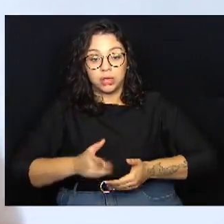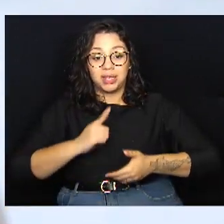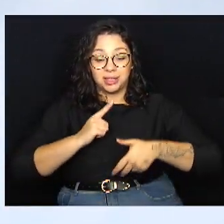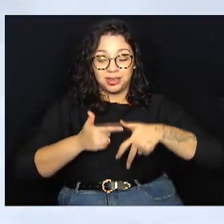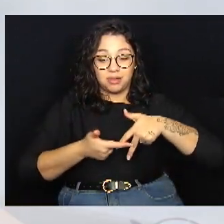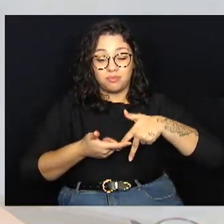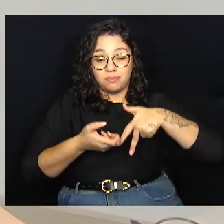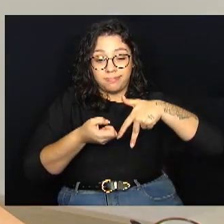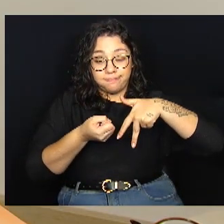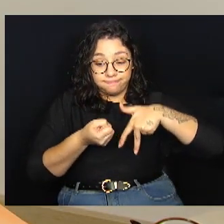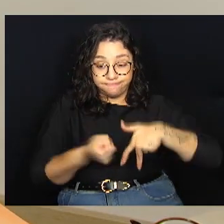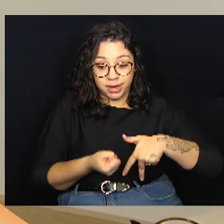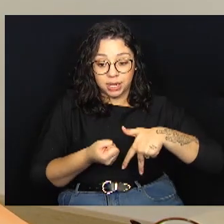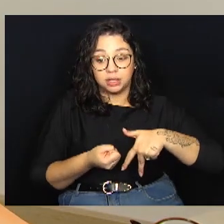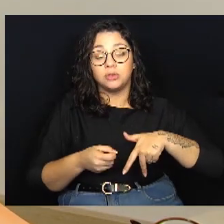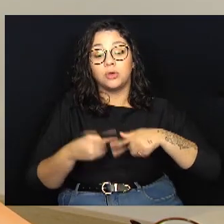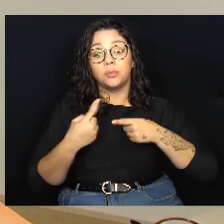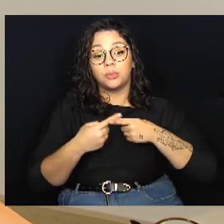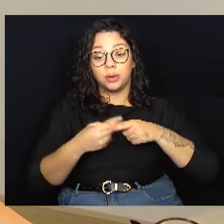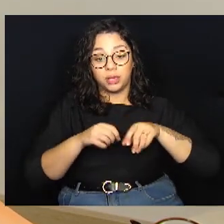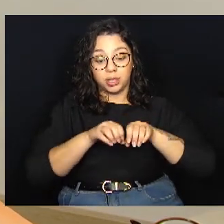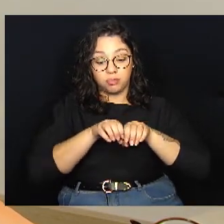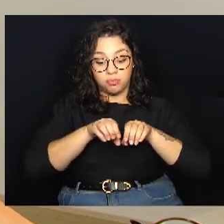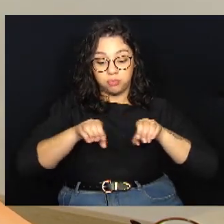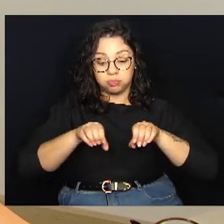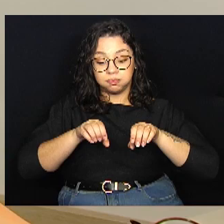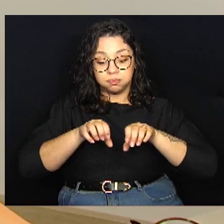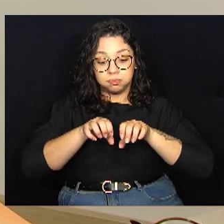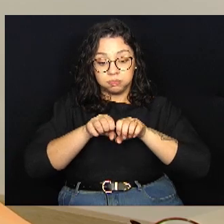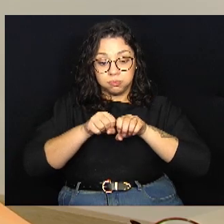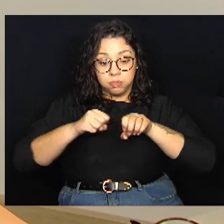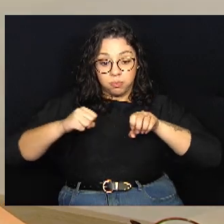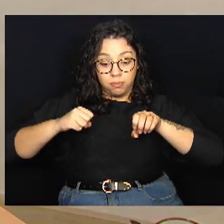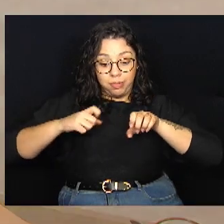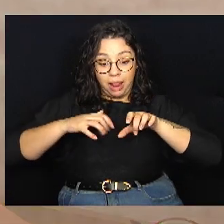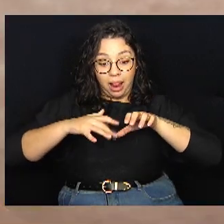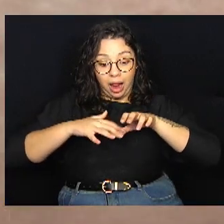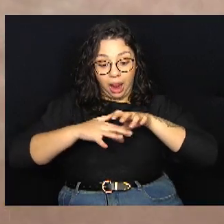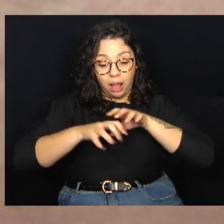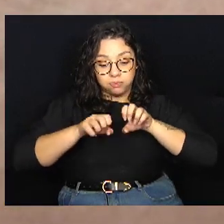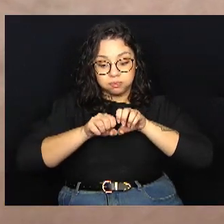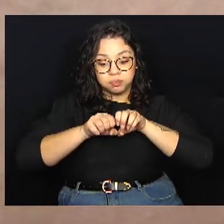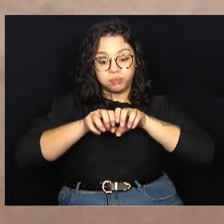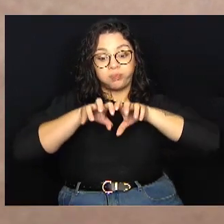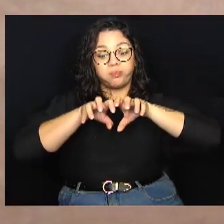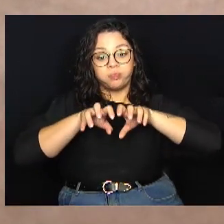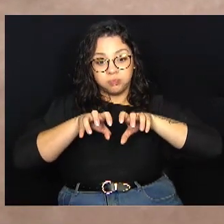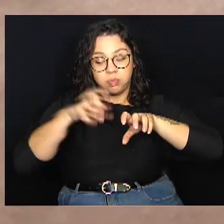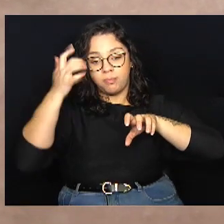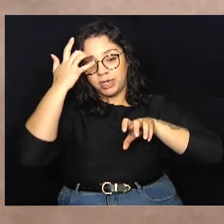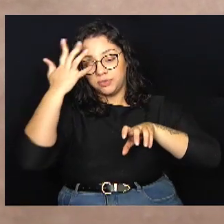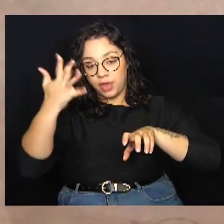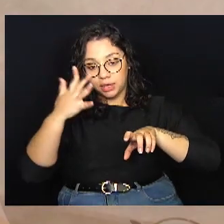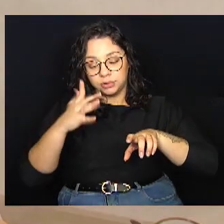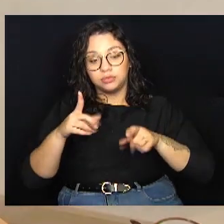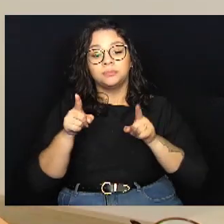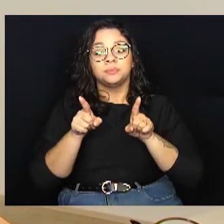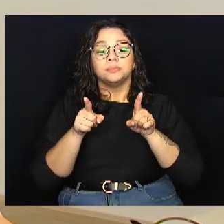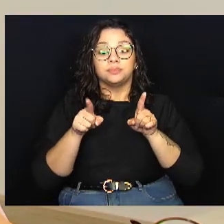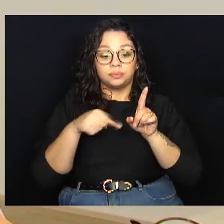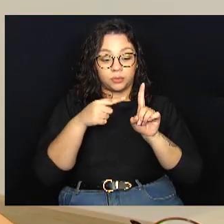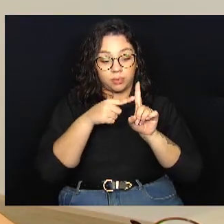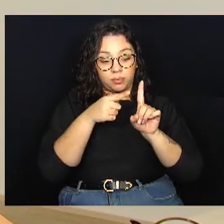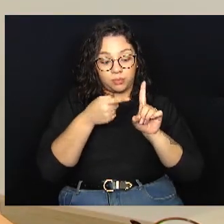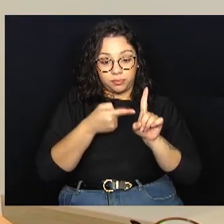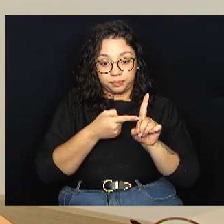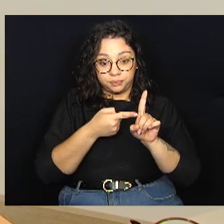os da perna. Esse aumento de volume aumenta a pressão nas veias e elas dilatam também com mais facilidade. O útero